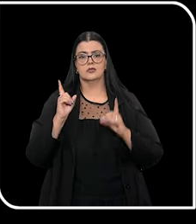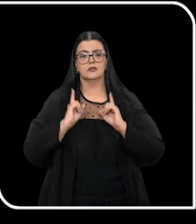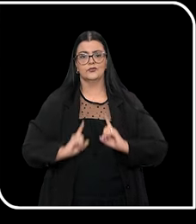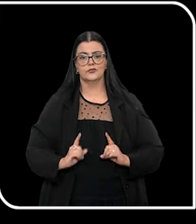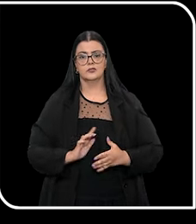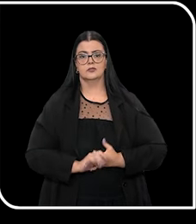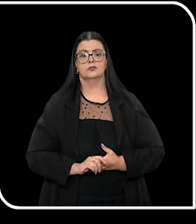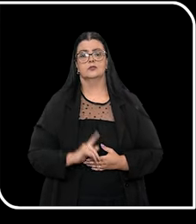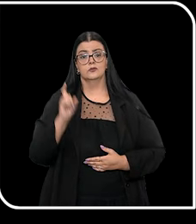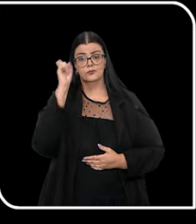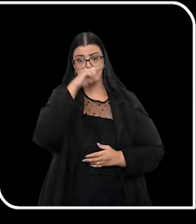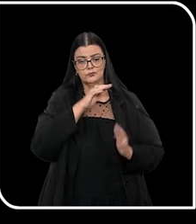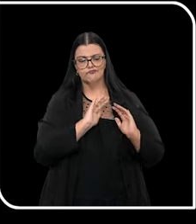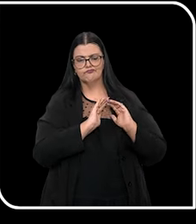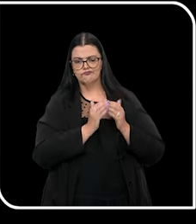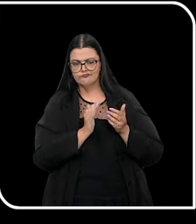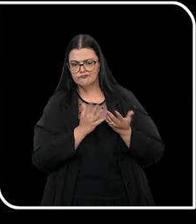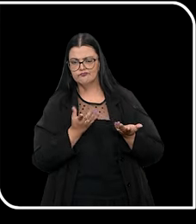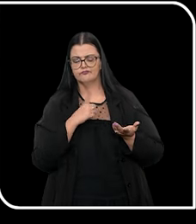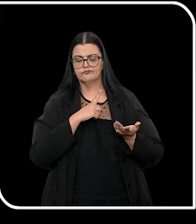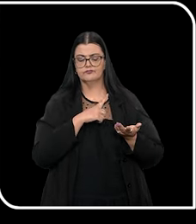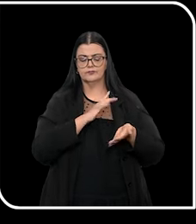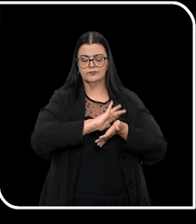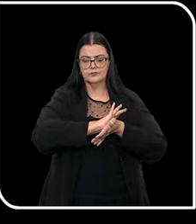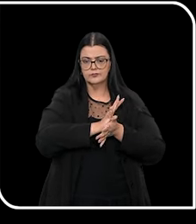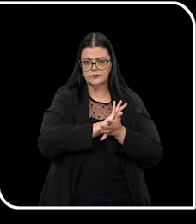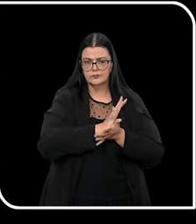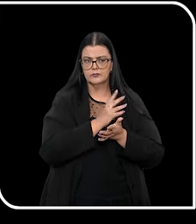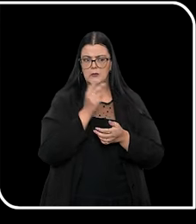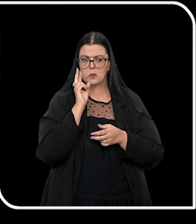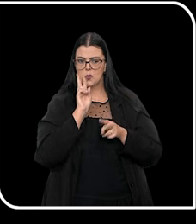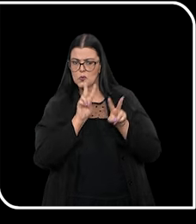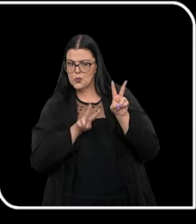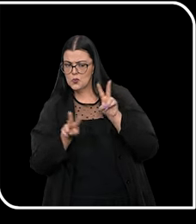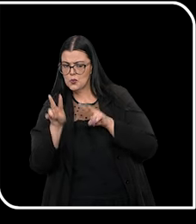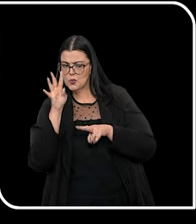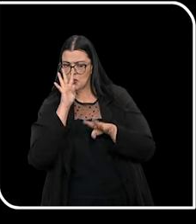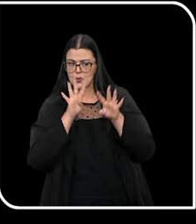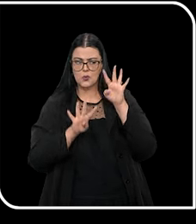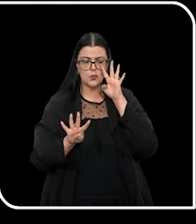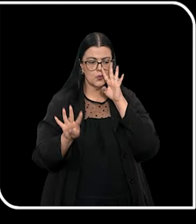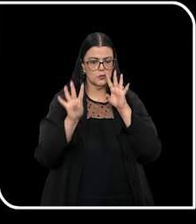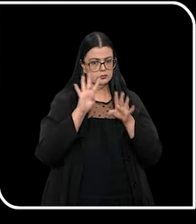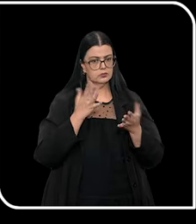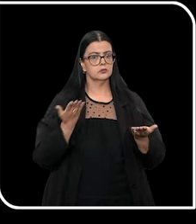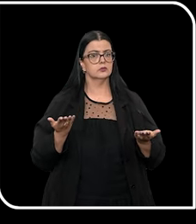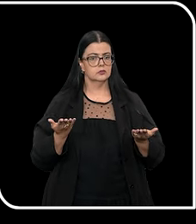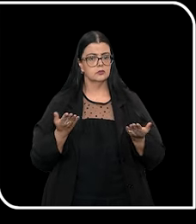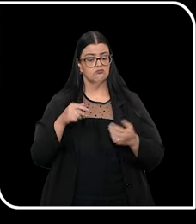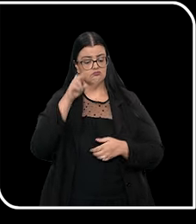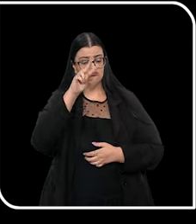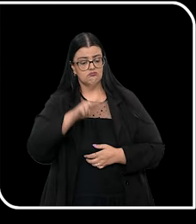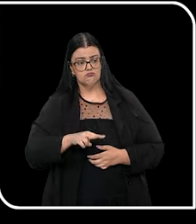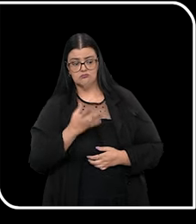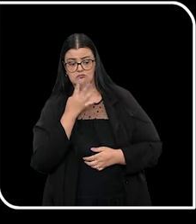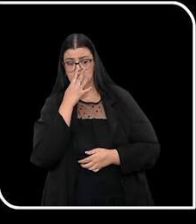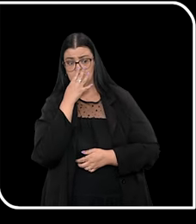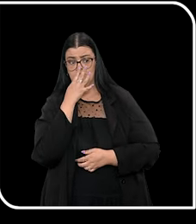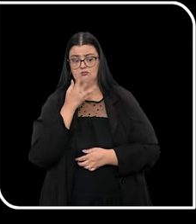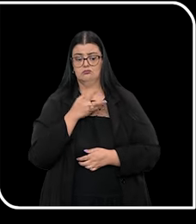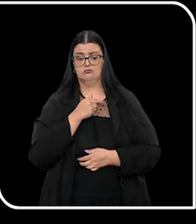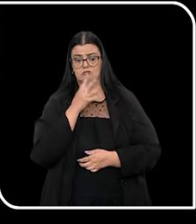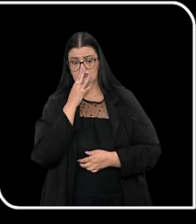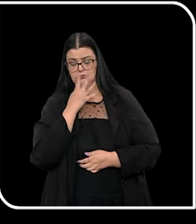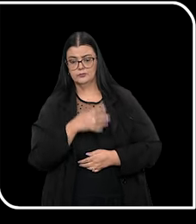deficiência difícil é conviver com preconceito difícil é conviver com os olhares entende com os olhares que são